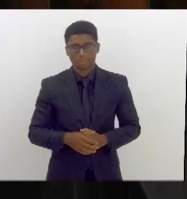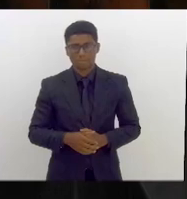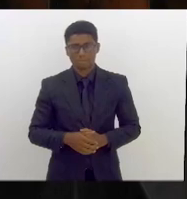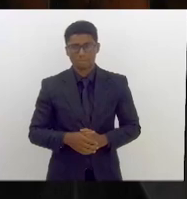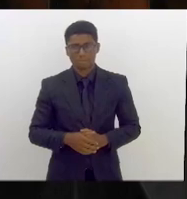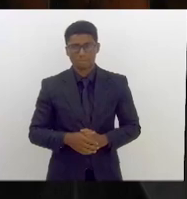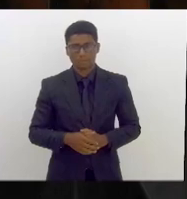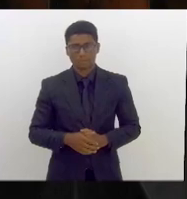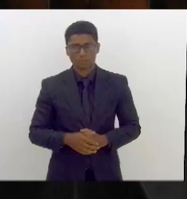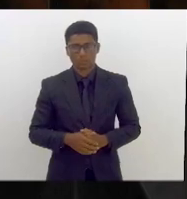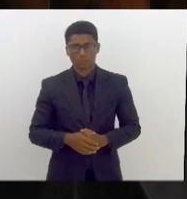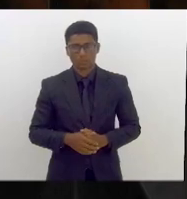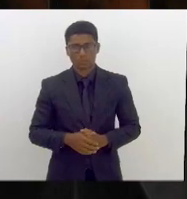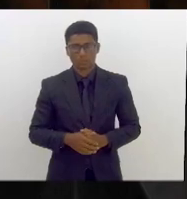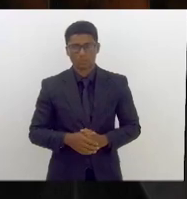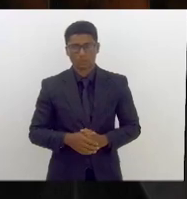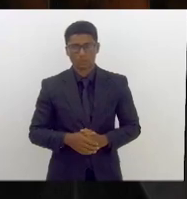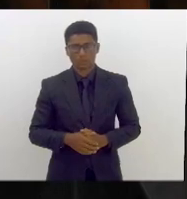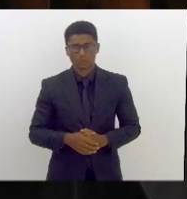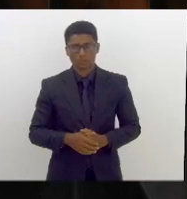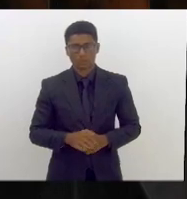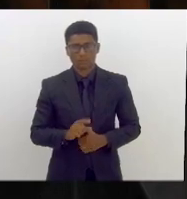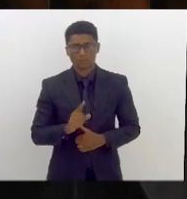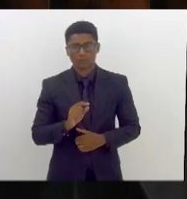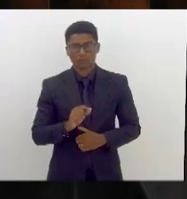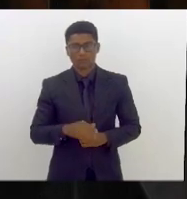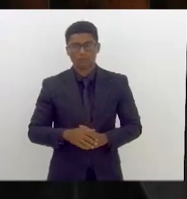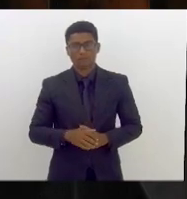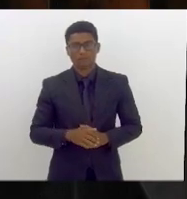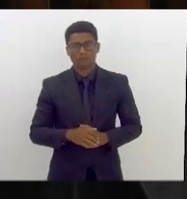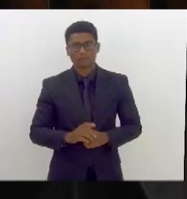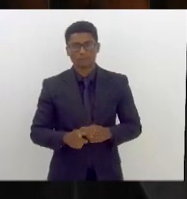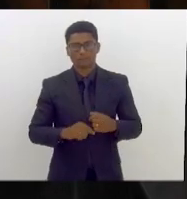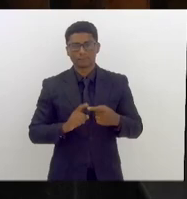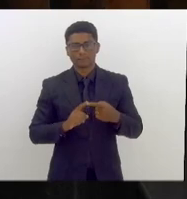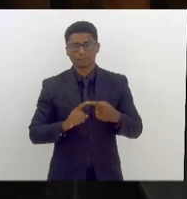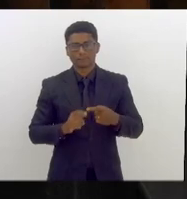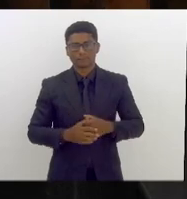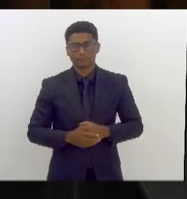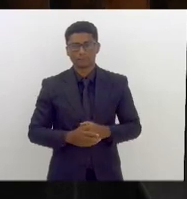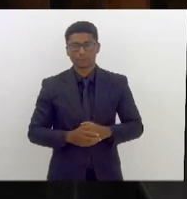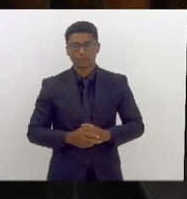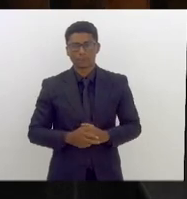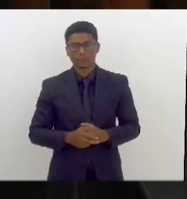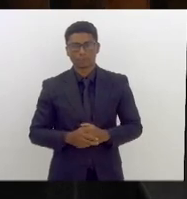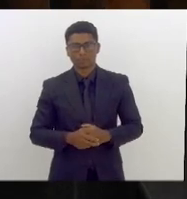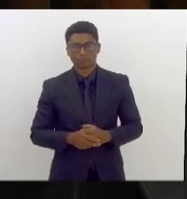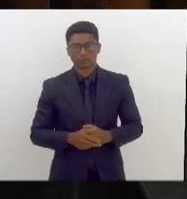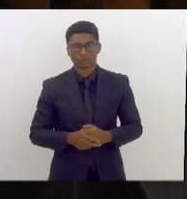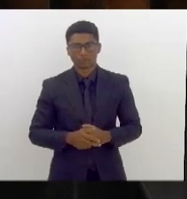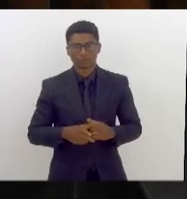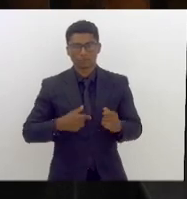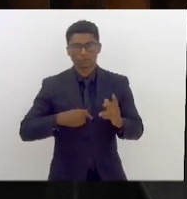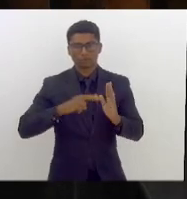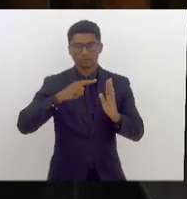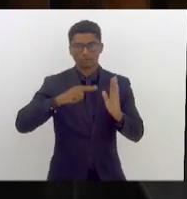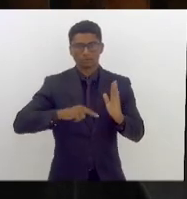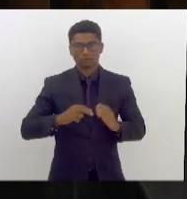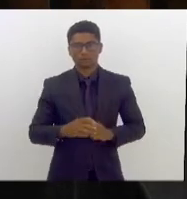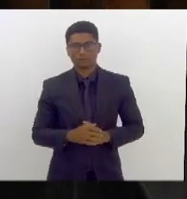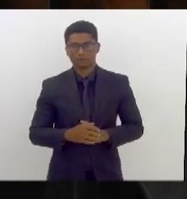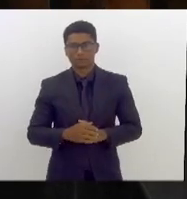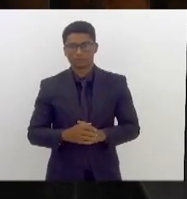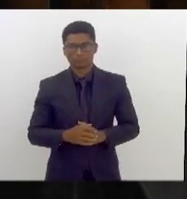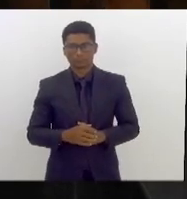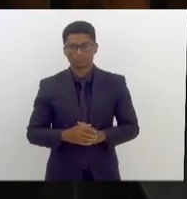podia ser outra, né? É a seguinte, é a primeira, a primeiríssima. Eu vou lê-la aqui, mas